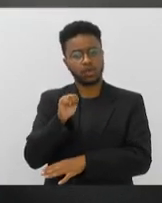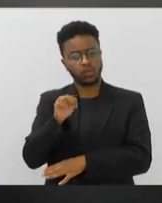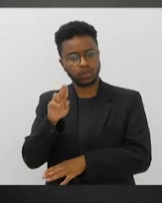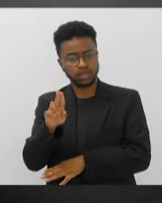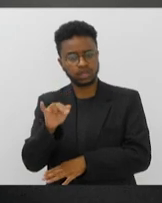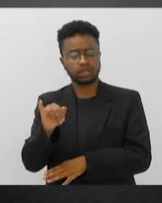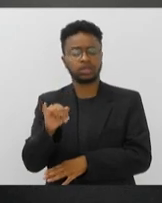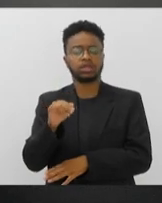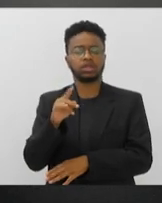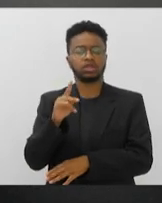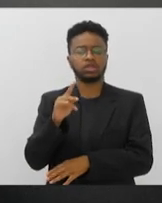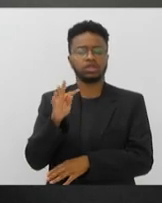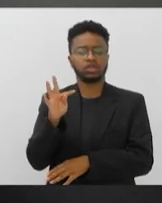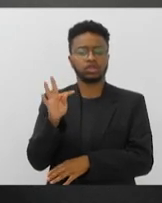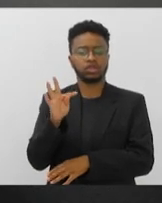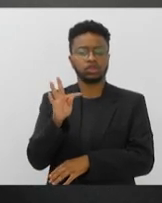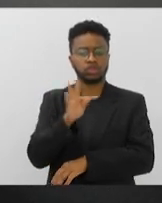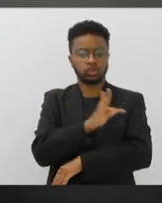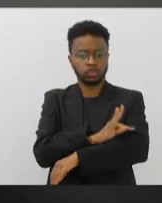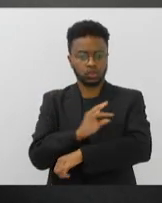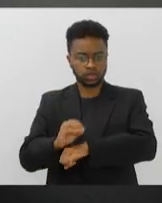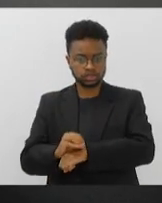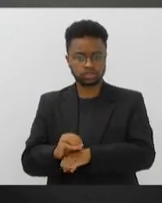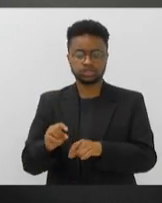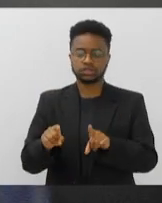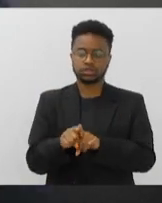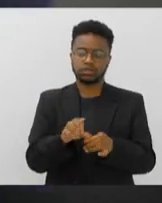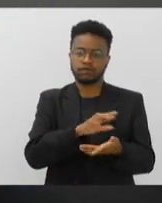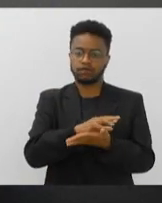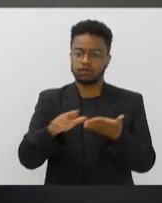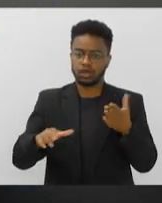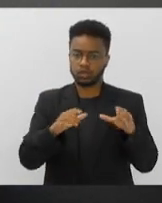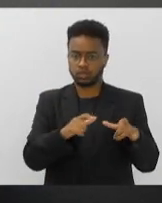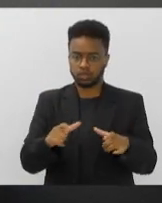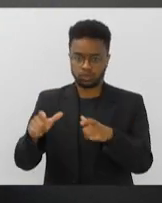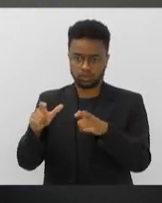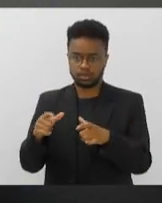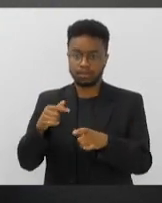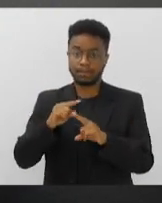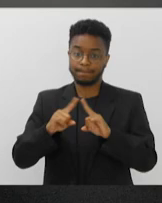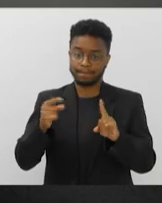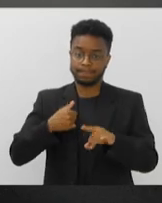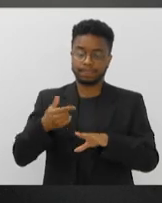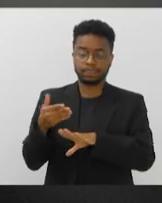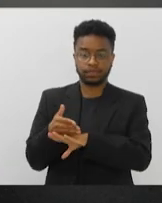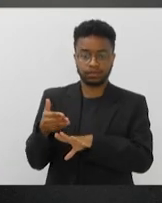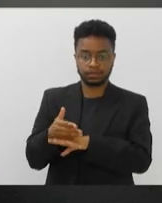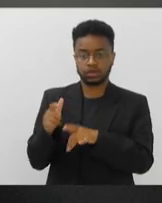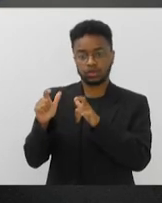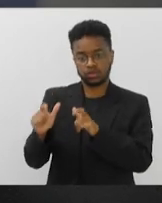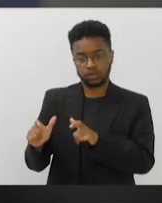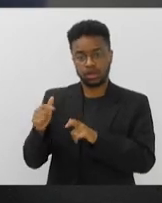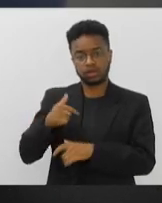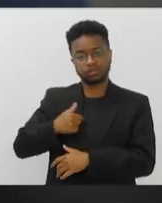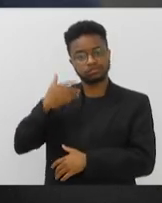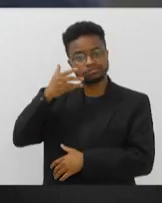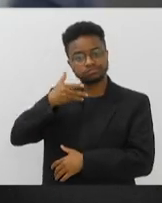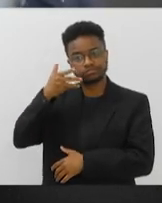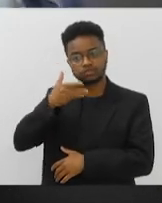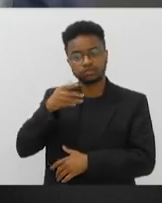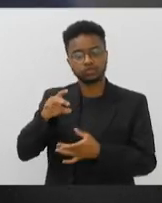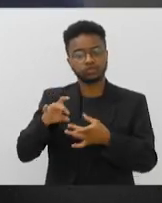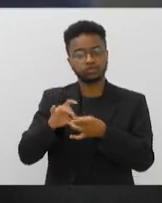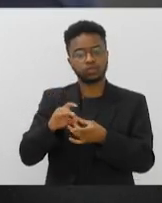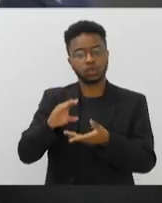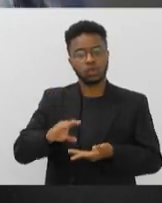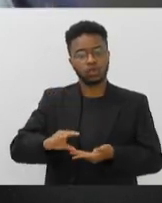etc e tal mas eu tive Conselheiro do Conselho no local onde eu estava ministrando uma capacitação de um conselho